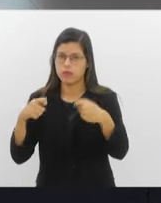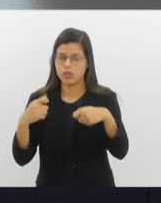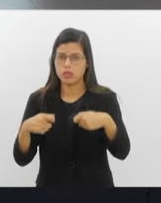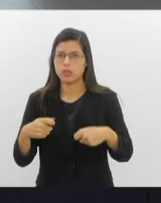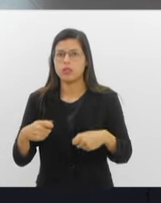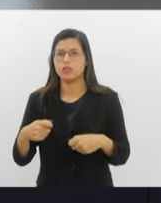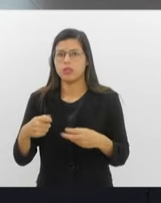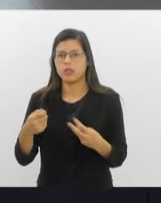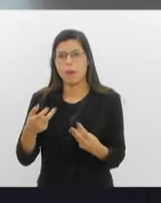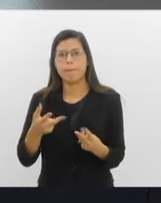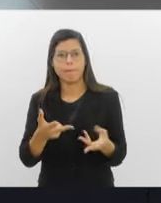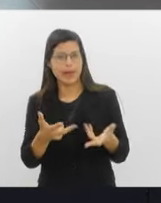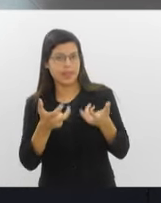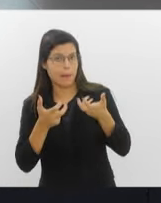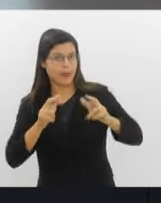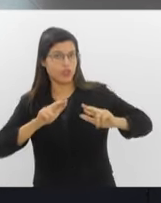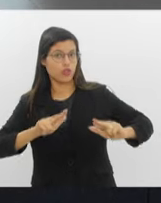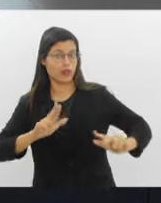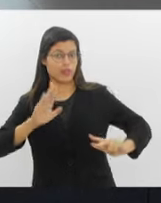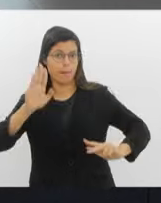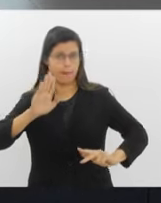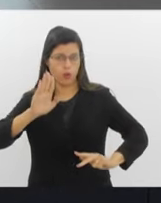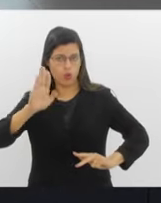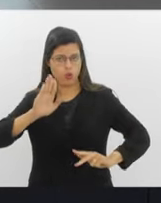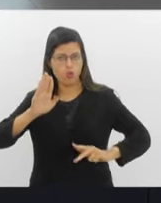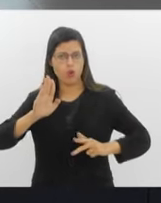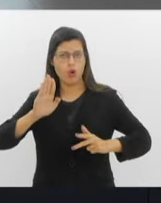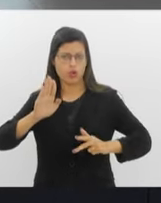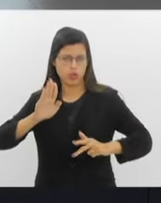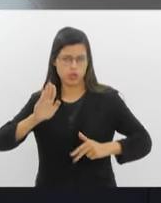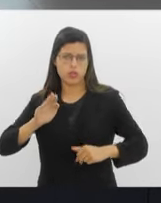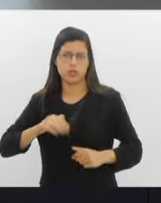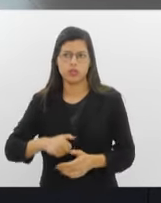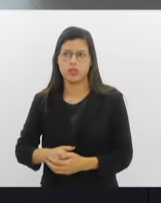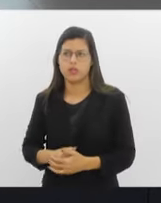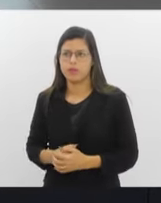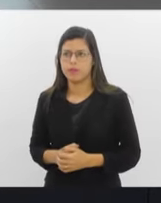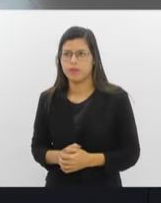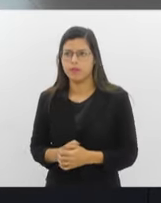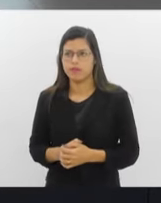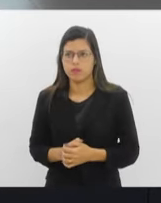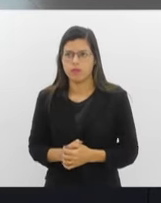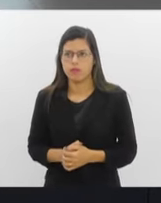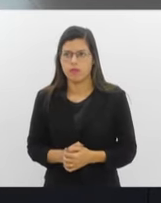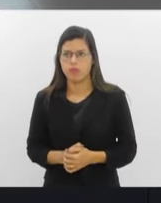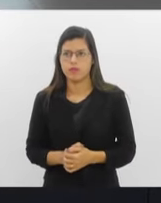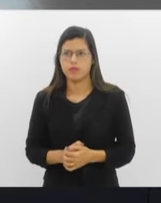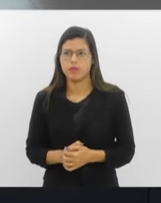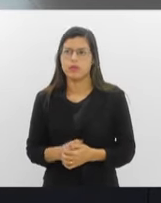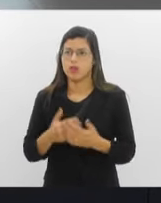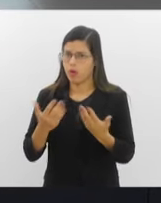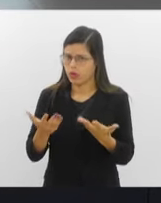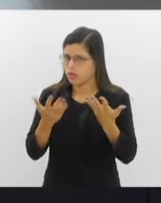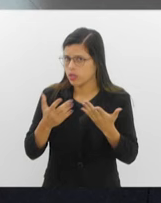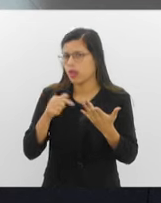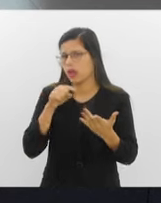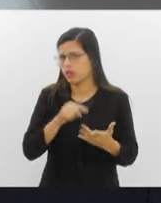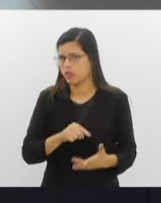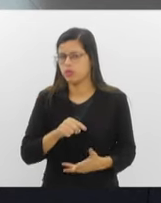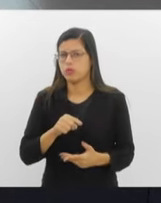diferenças biológicas por força muscular. A gente quer prestigiar isso, que haja diferença, que a gente prestigie a diferença, né?